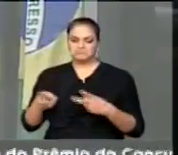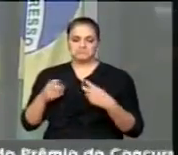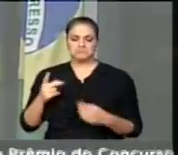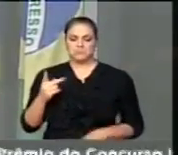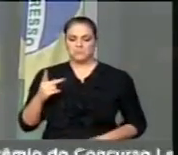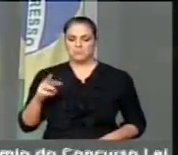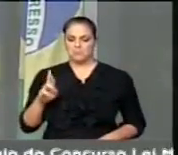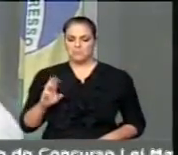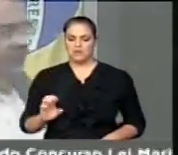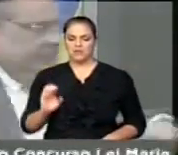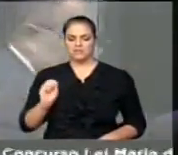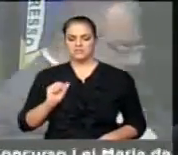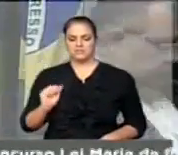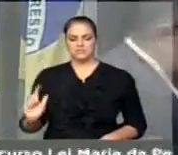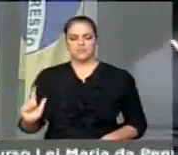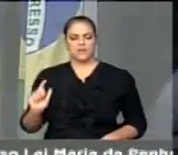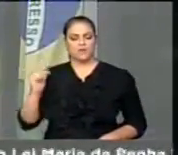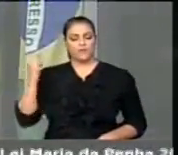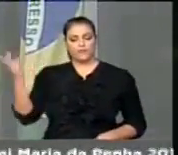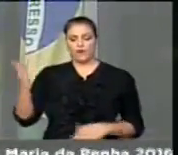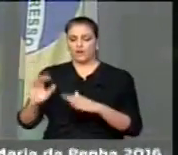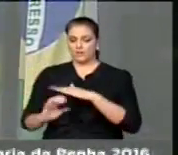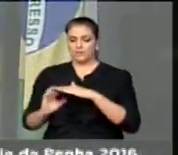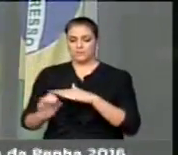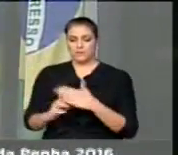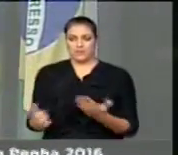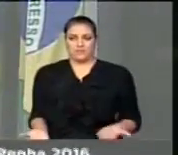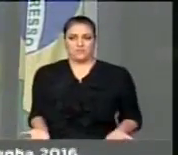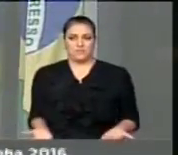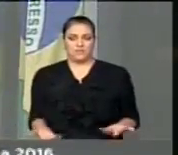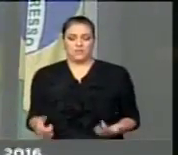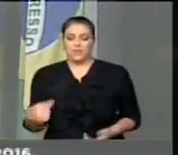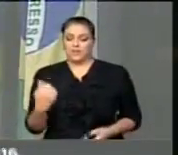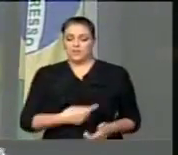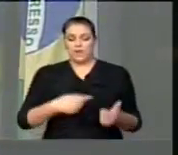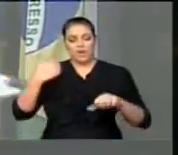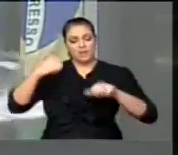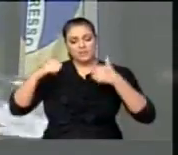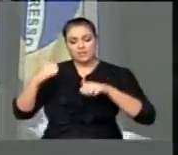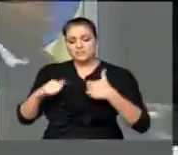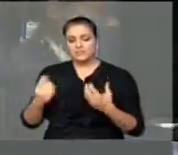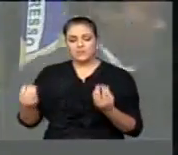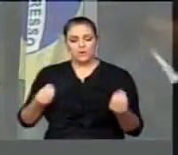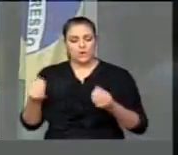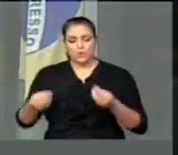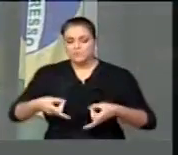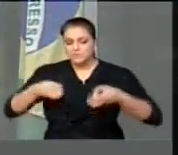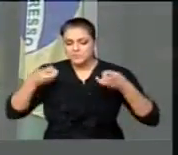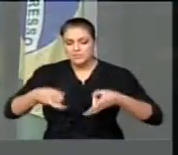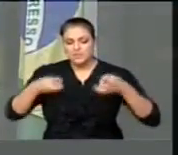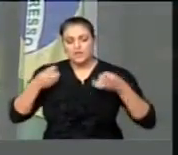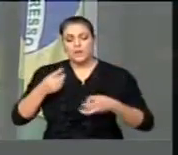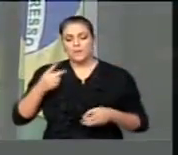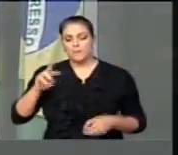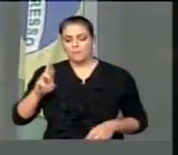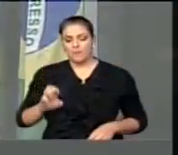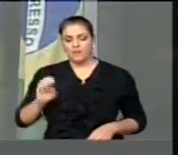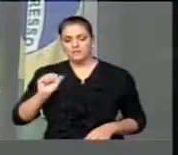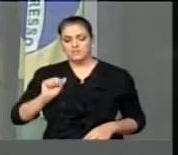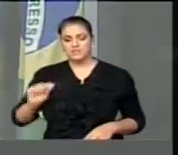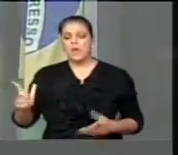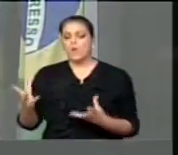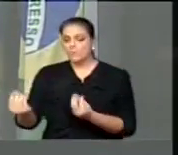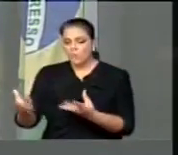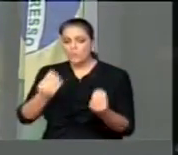capital estrangeiro. Nós estamos analisando a exploração do pré-sal. Apesar de ter muita gente com opinião contrária à minha nessa